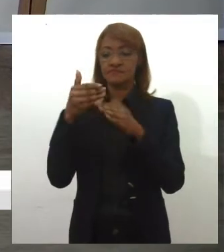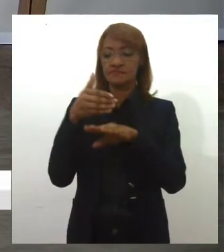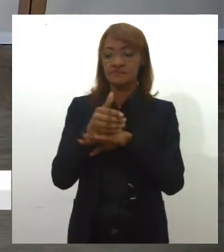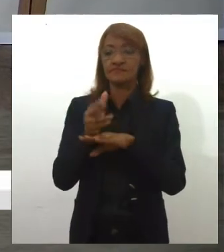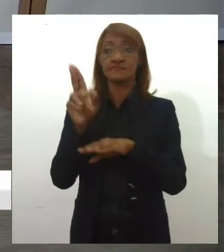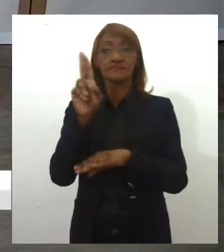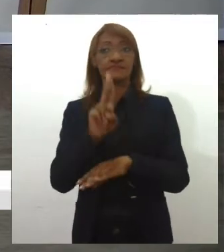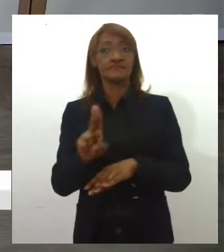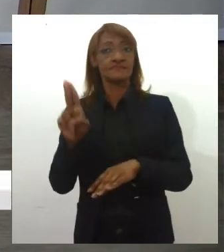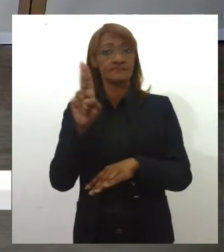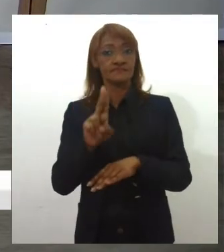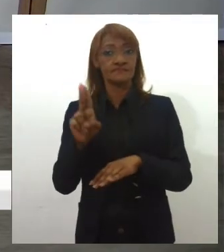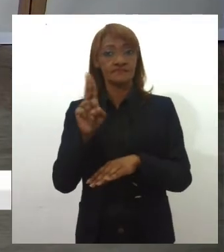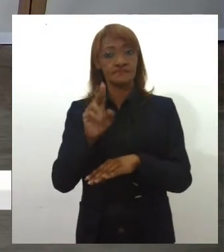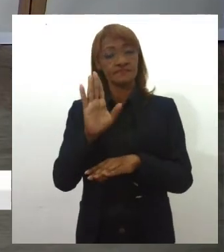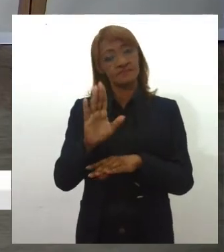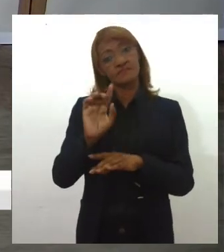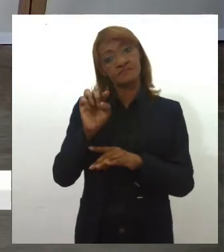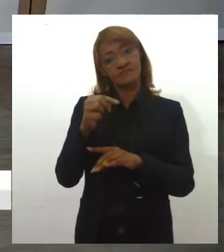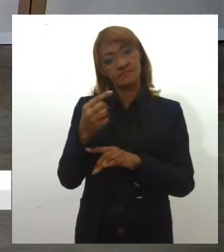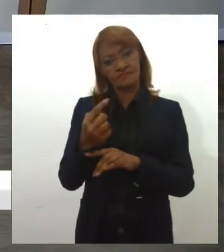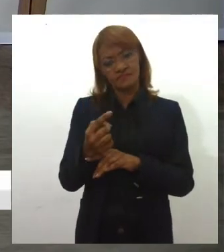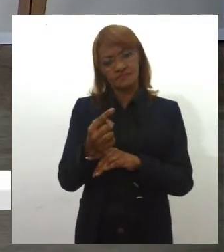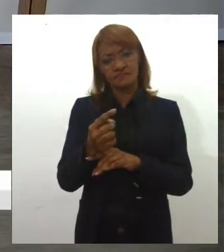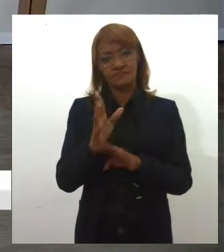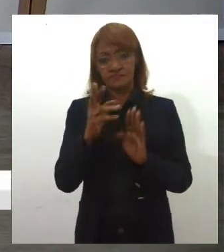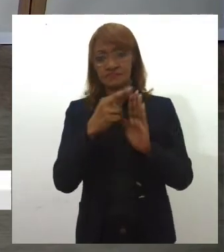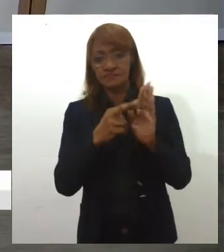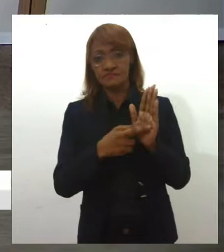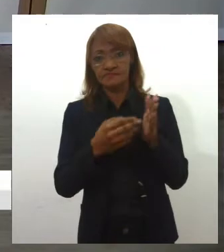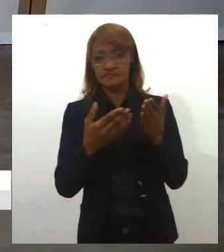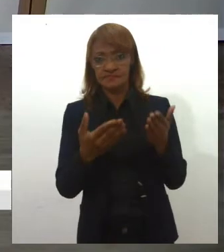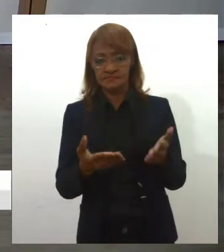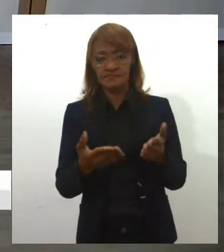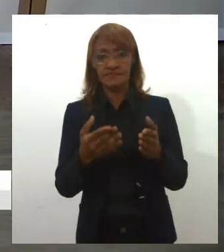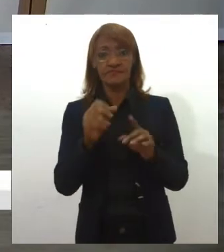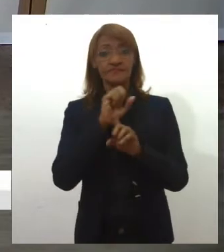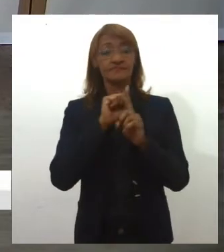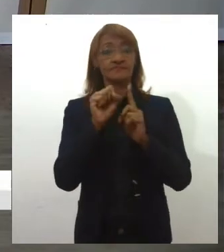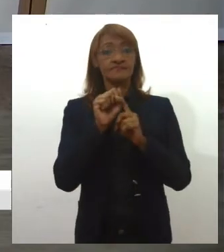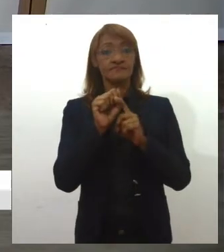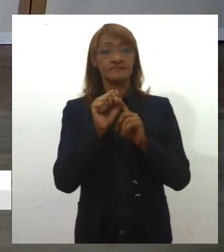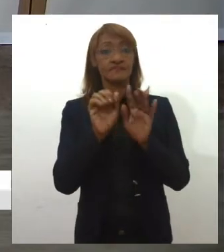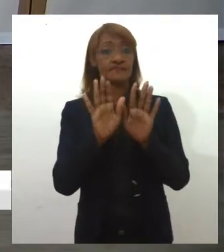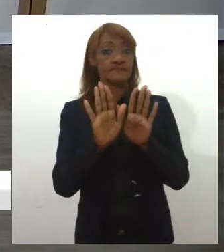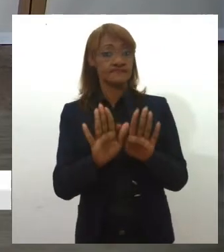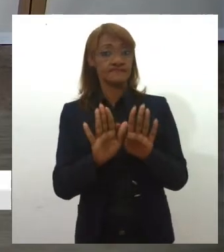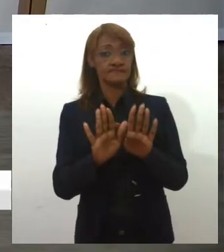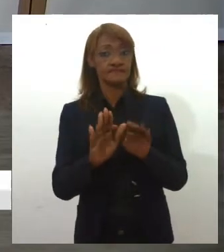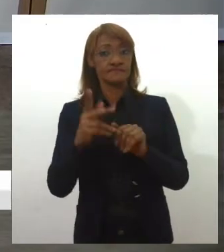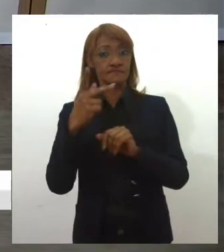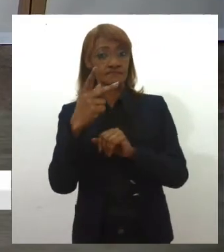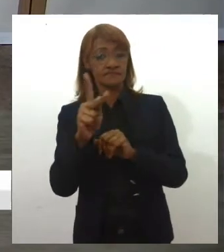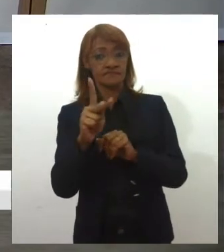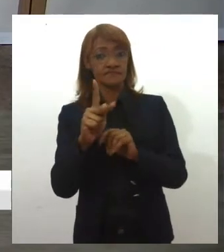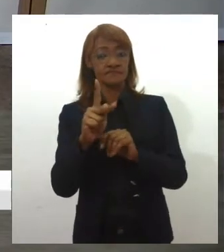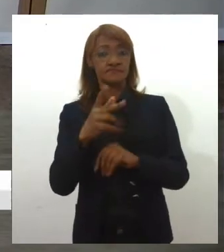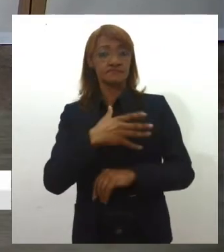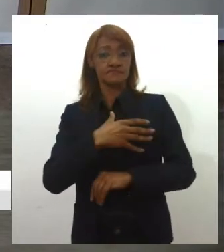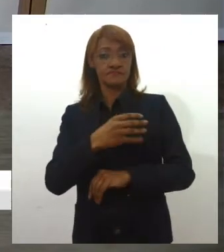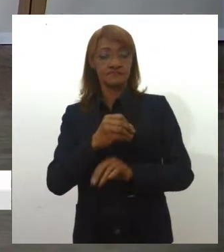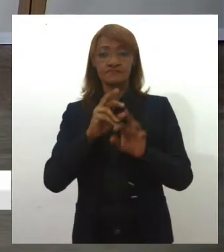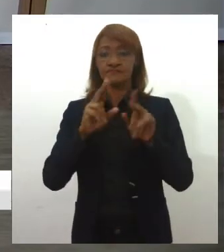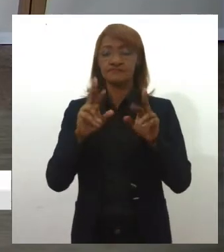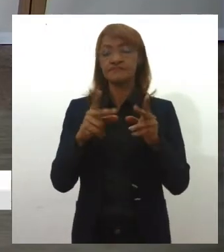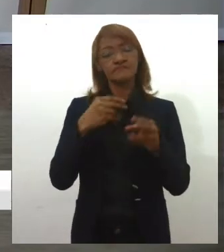universidade, posteriormente trabalhar, né? Esse é um padrão muito seguido na sociedade, mas não foi o caso das suas filhas, né? Conta um